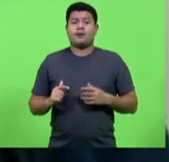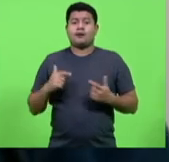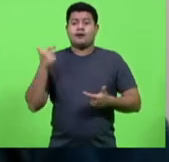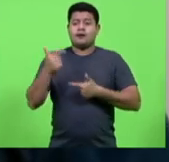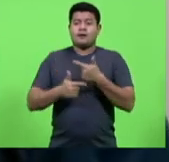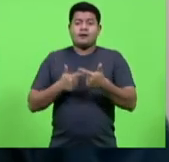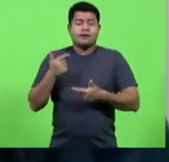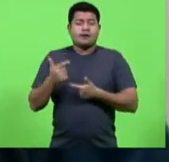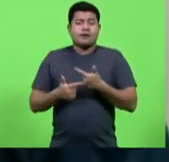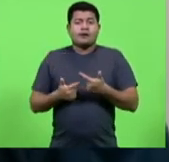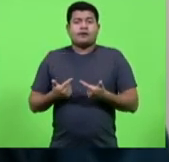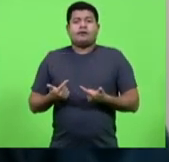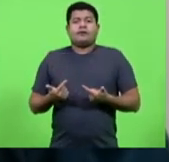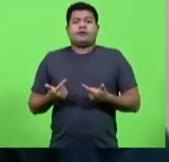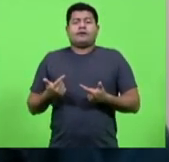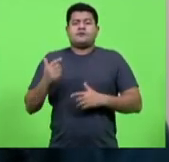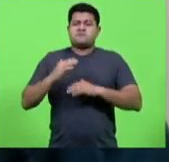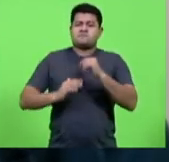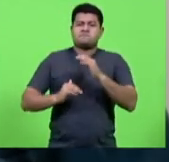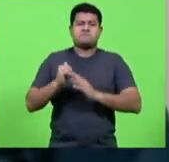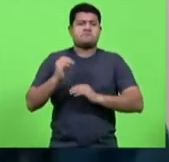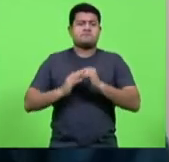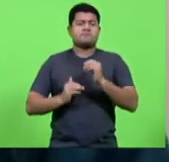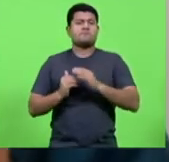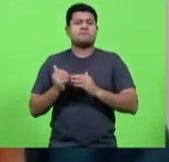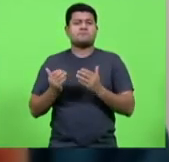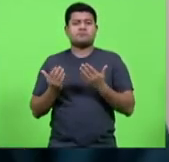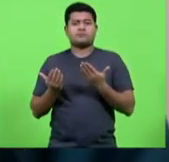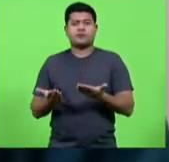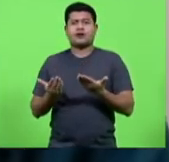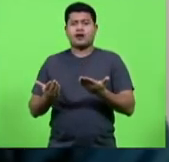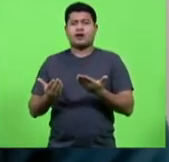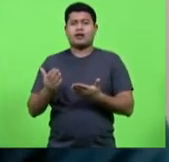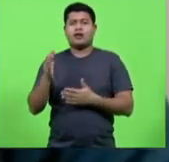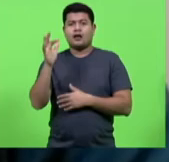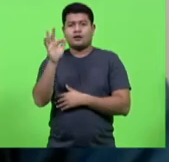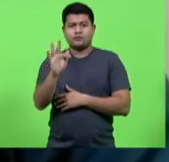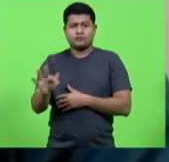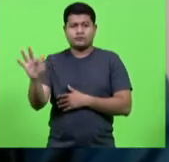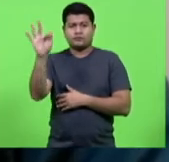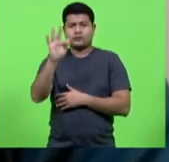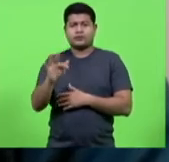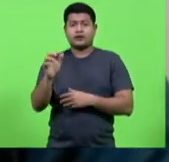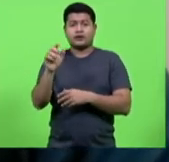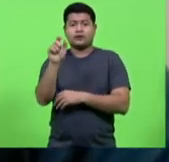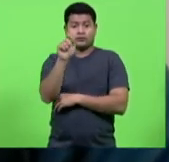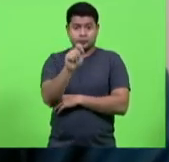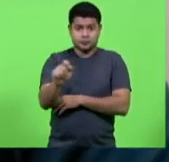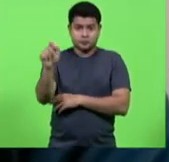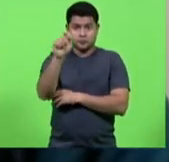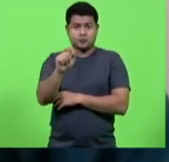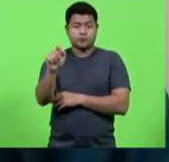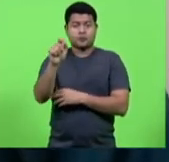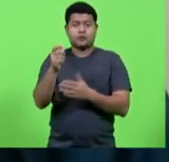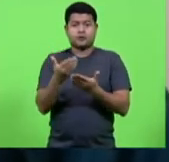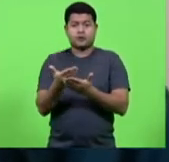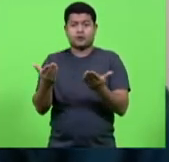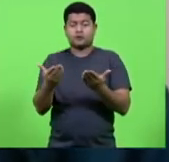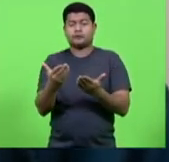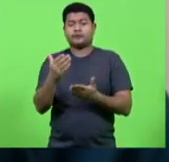trabalho realizado pela Federação das Associações de Apicultores